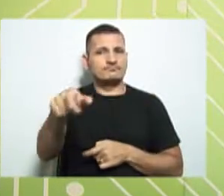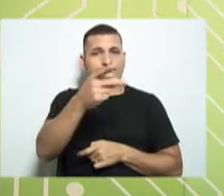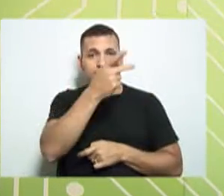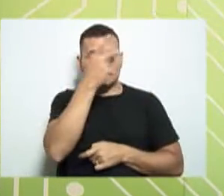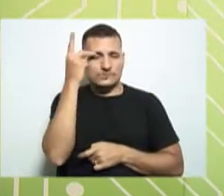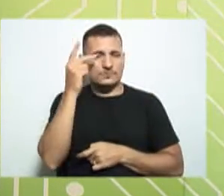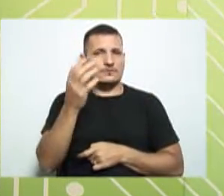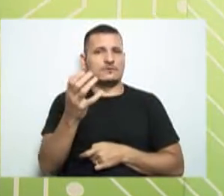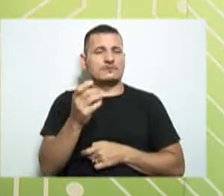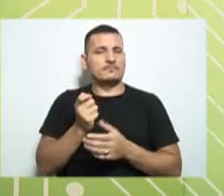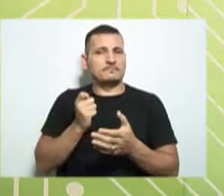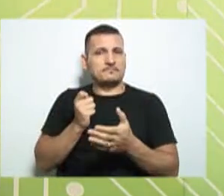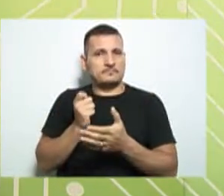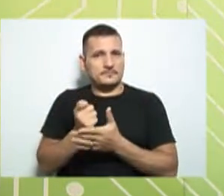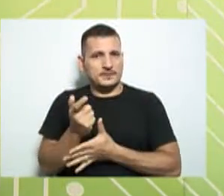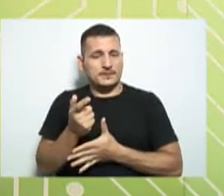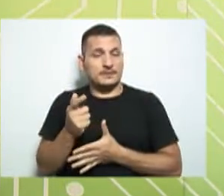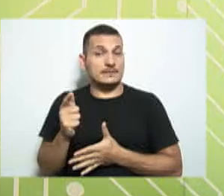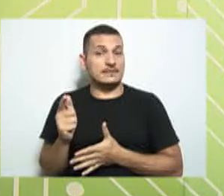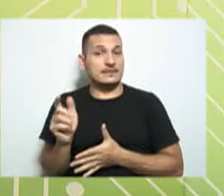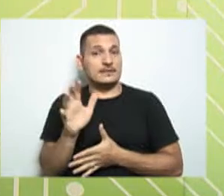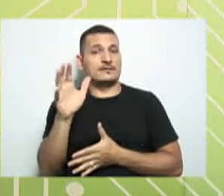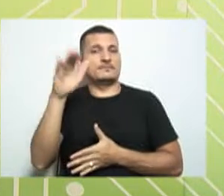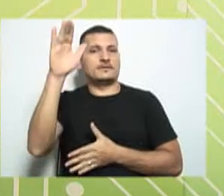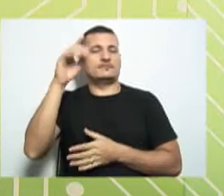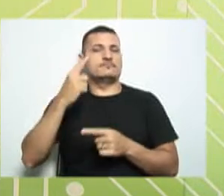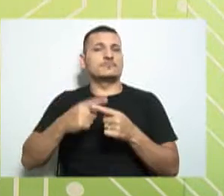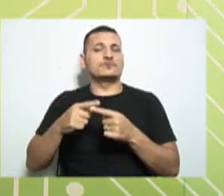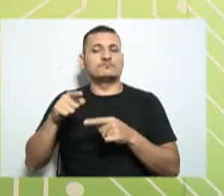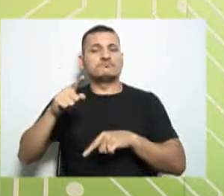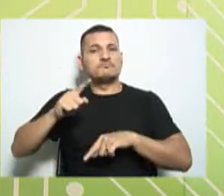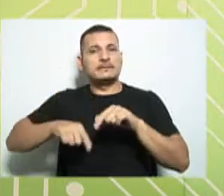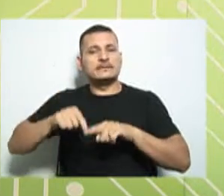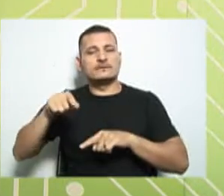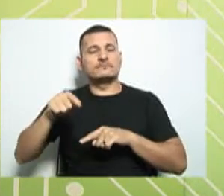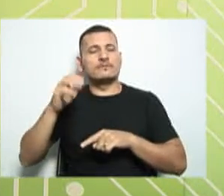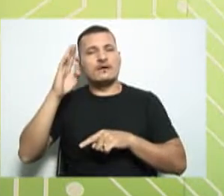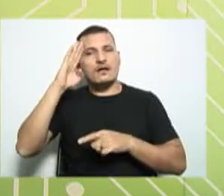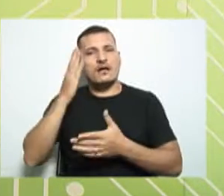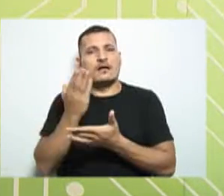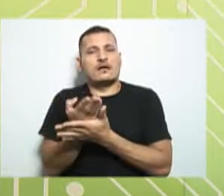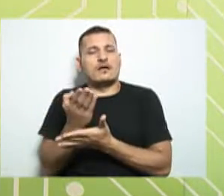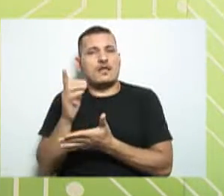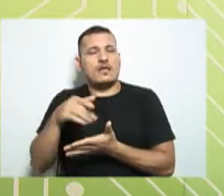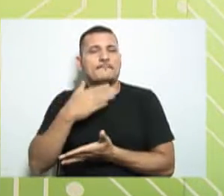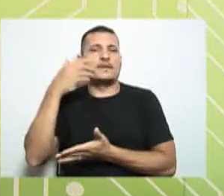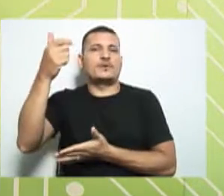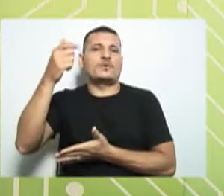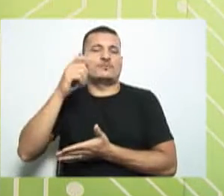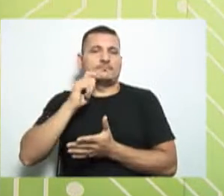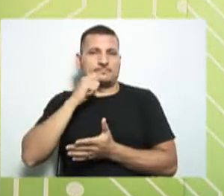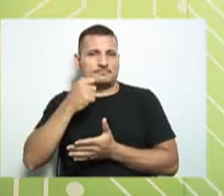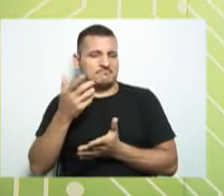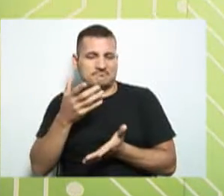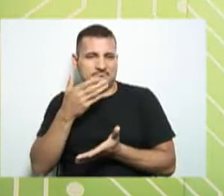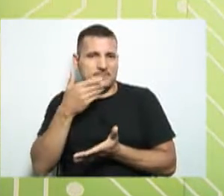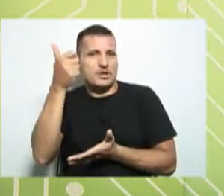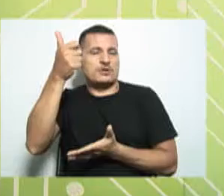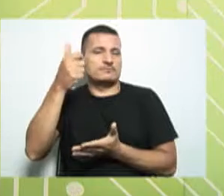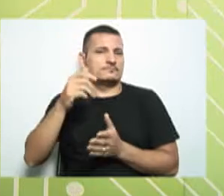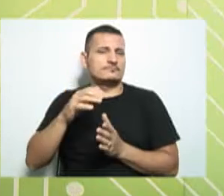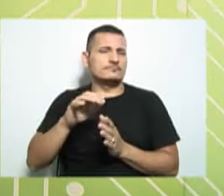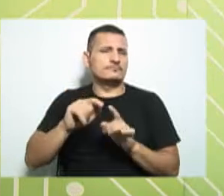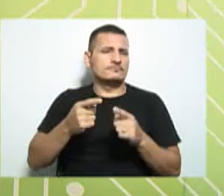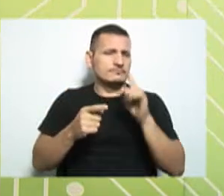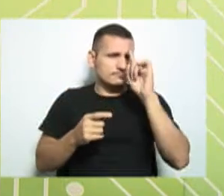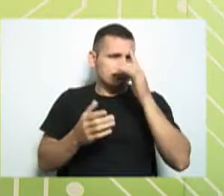Preferem pagar um preço mais caro por um produto que eles acreditam que seja melhor. Só que por que aí você pergunta, mas será